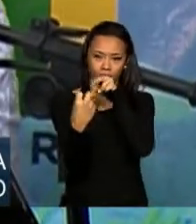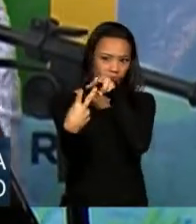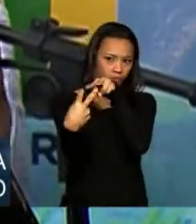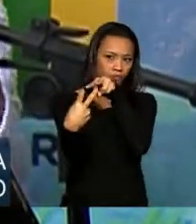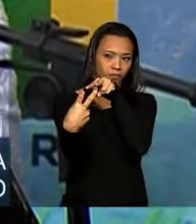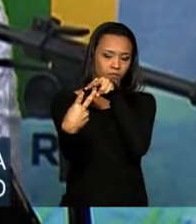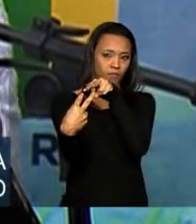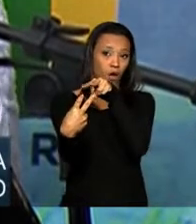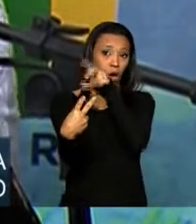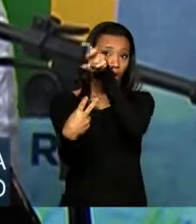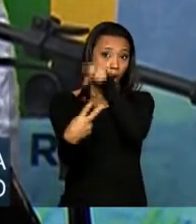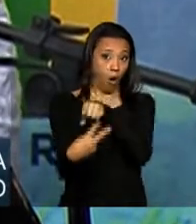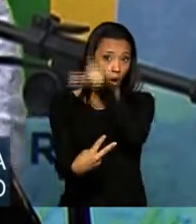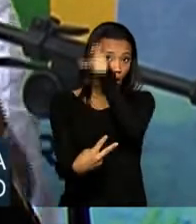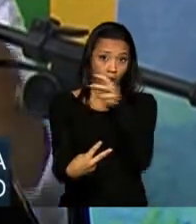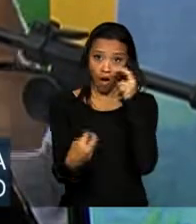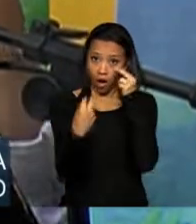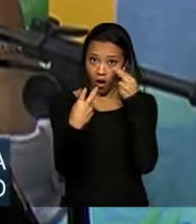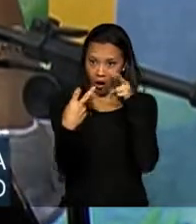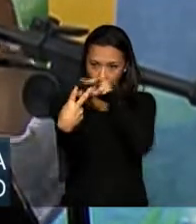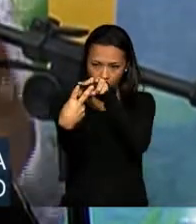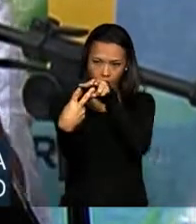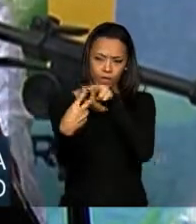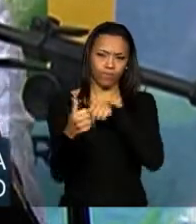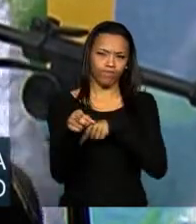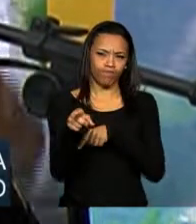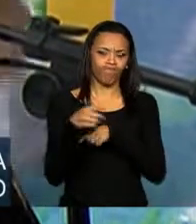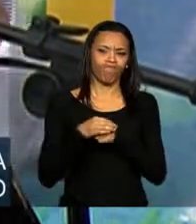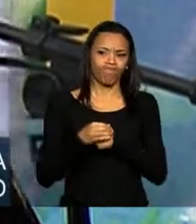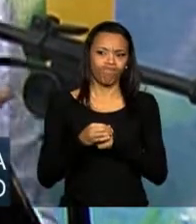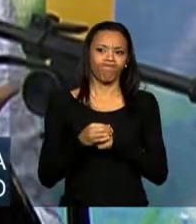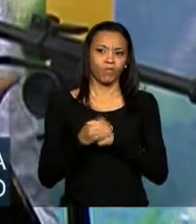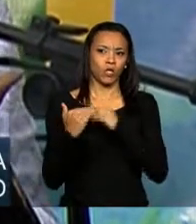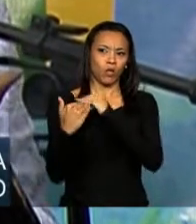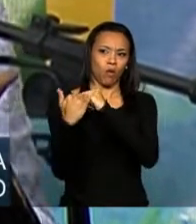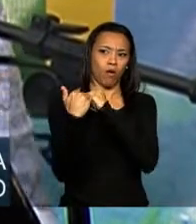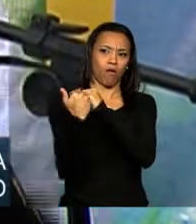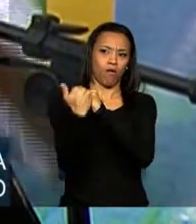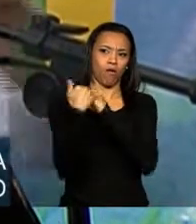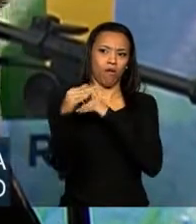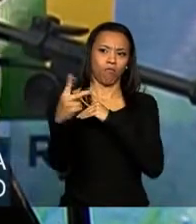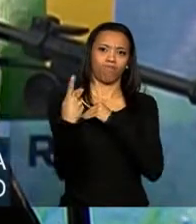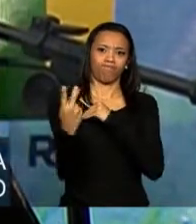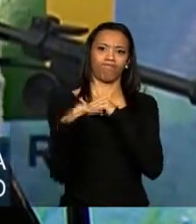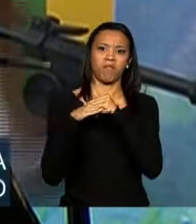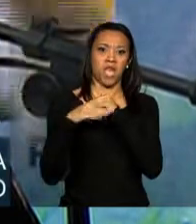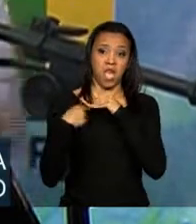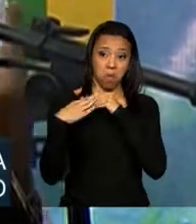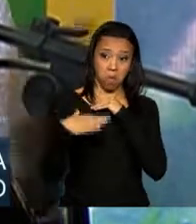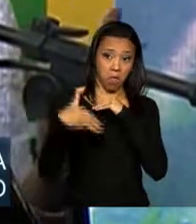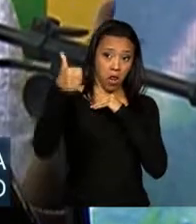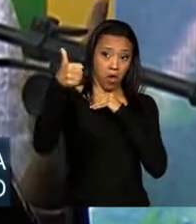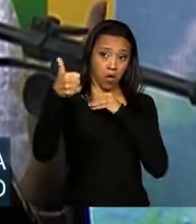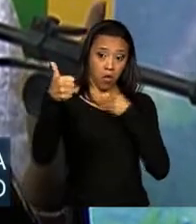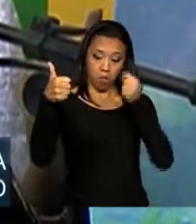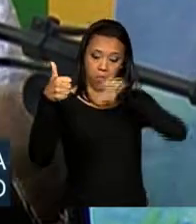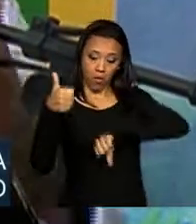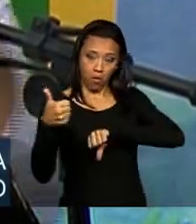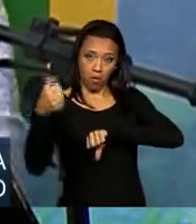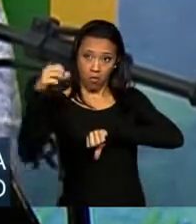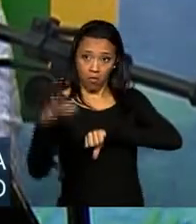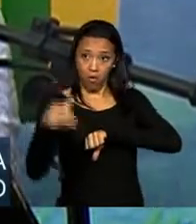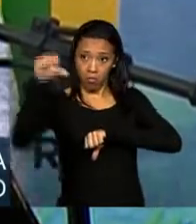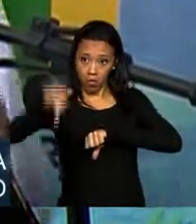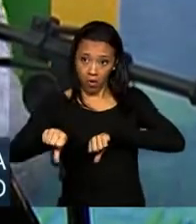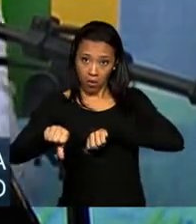com a qual você está dialogando e considerá-la um igual a você nem melhor nem pior do que você